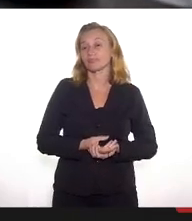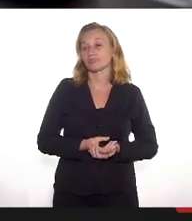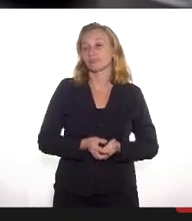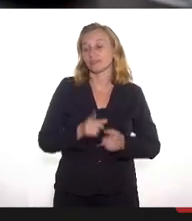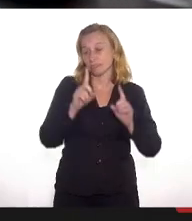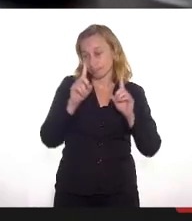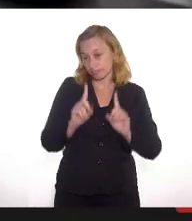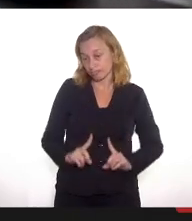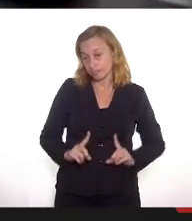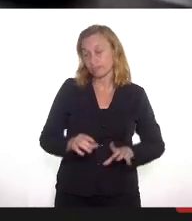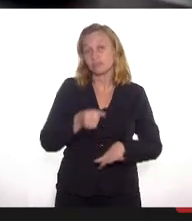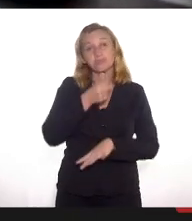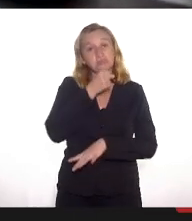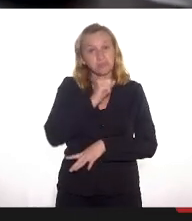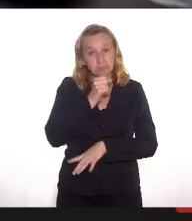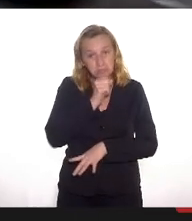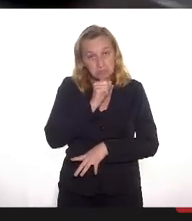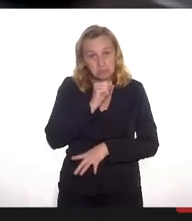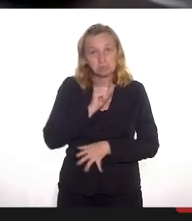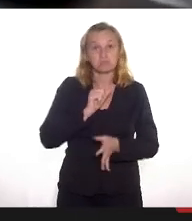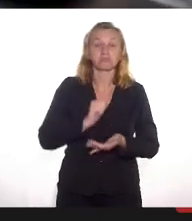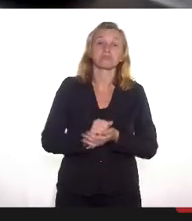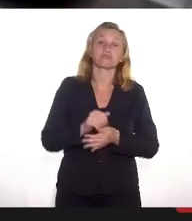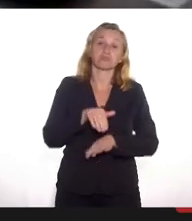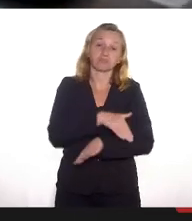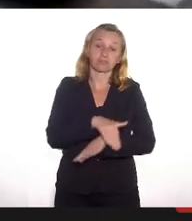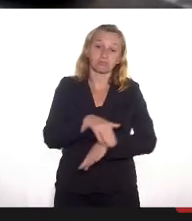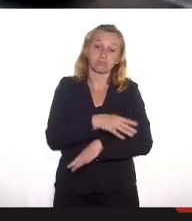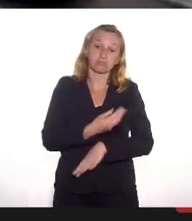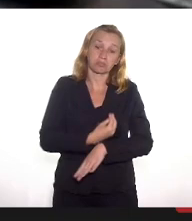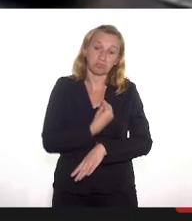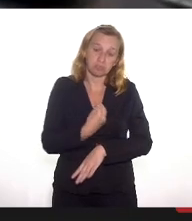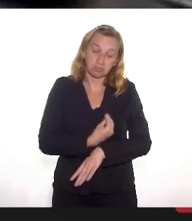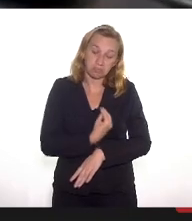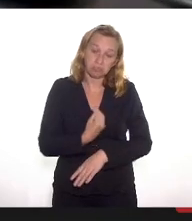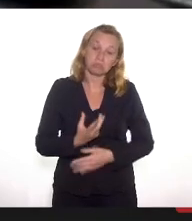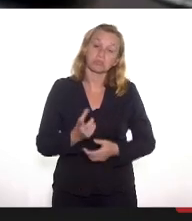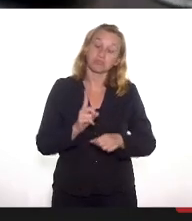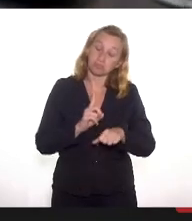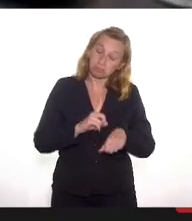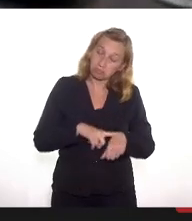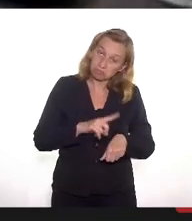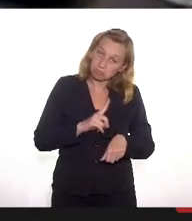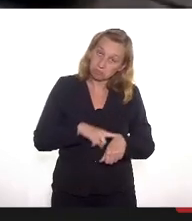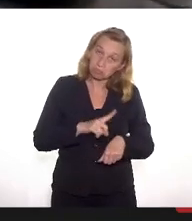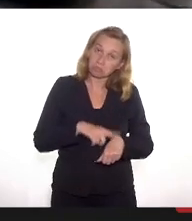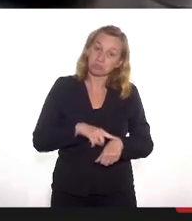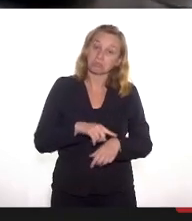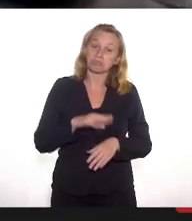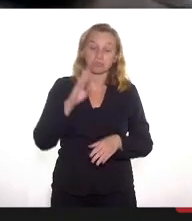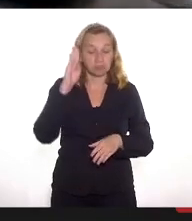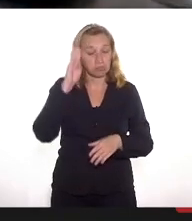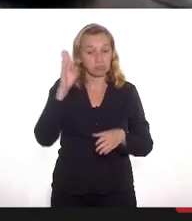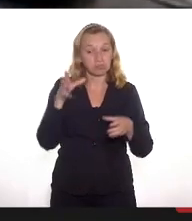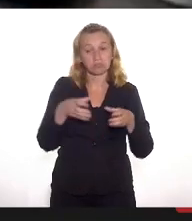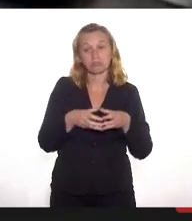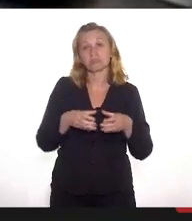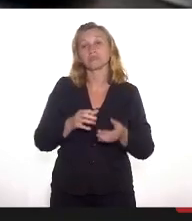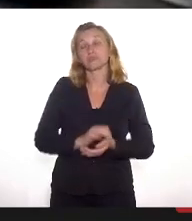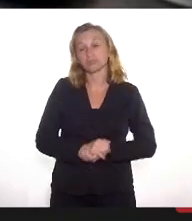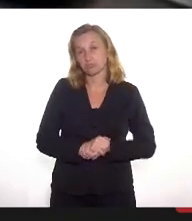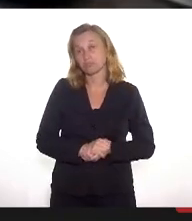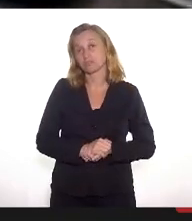deficiência ou idosos né população de rua estão sendo colocadas nesse momento como como populações